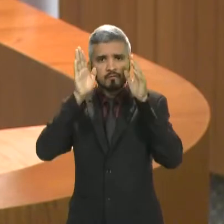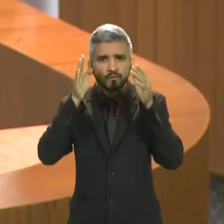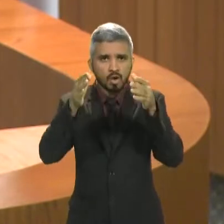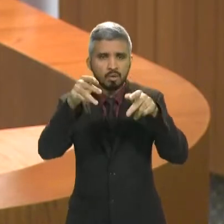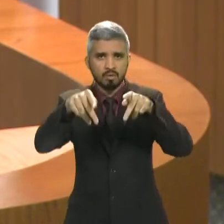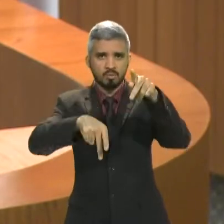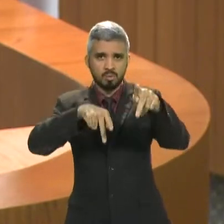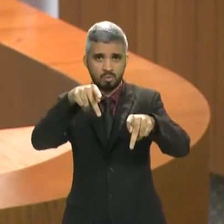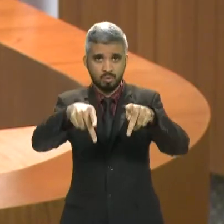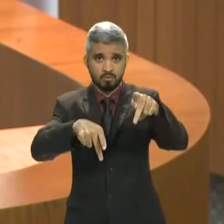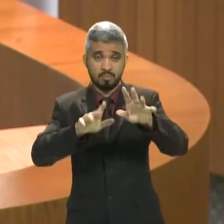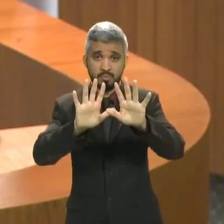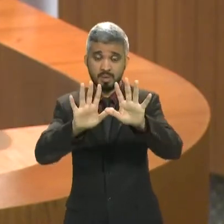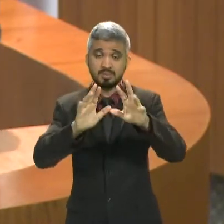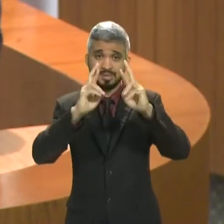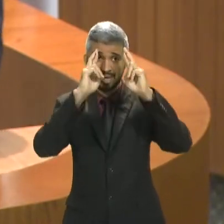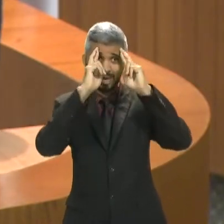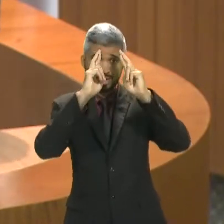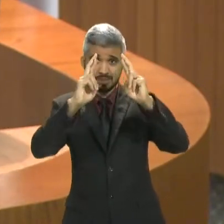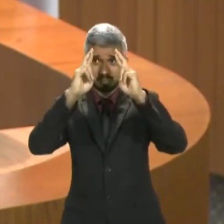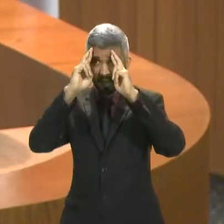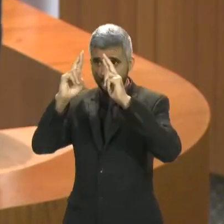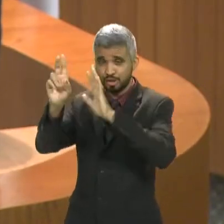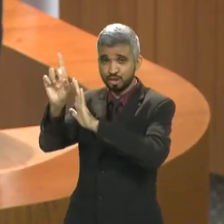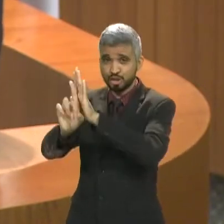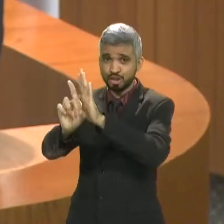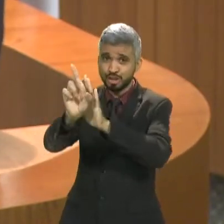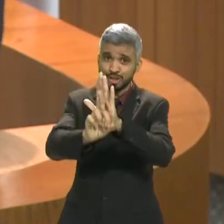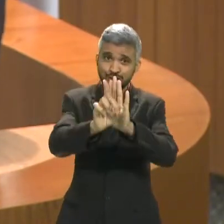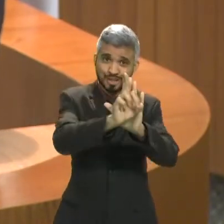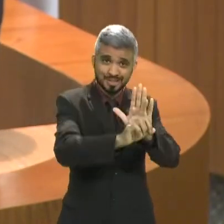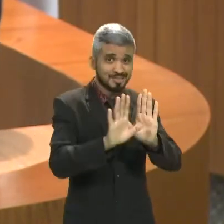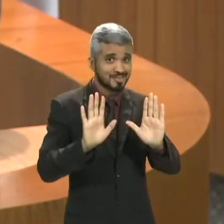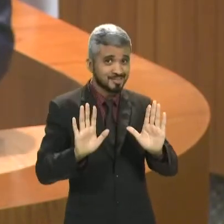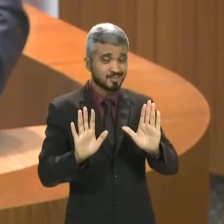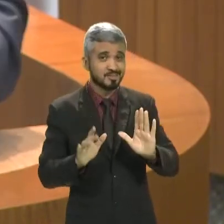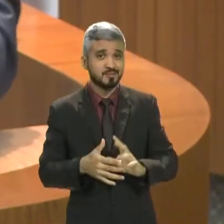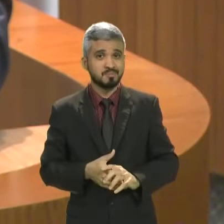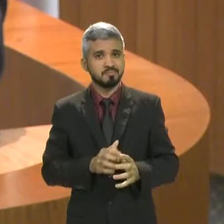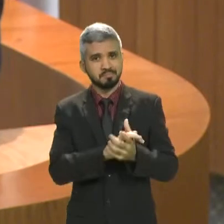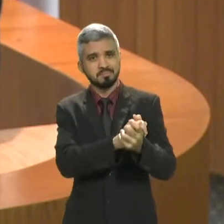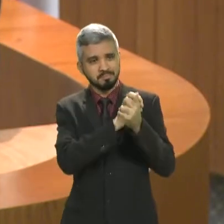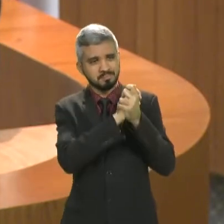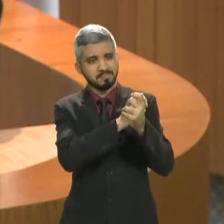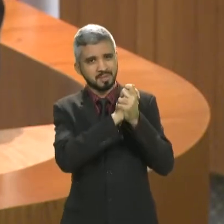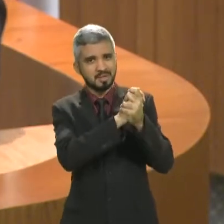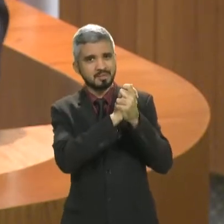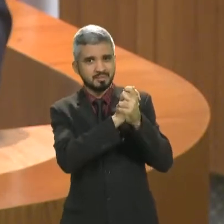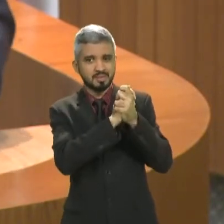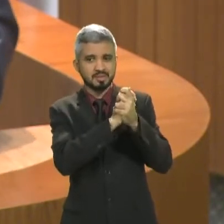respeitando as autonomias. E eu quero aqui lhe parabenizar, porque eu estou vendo aqui agora